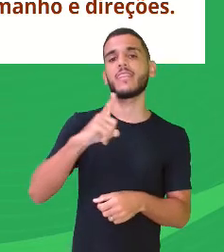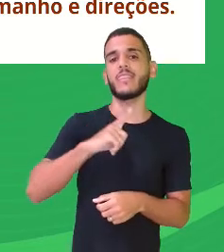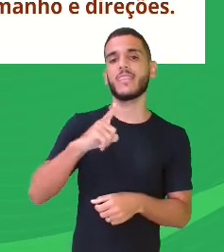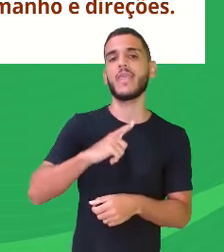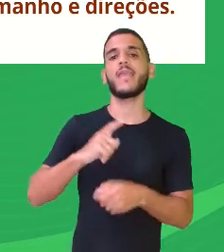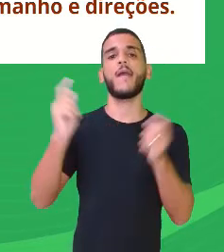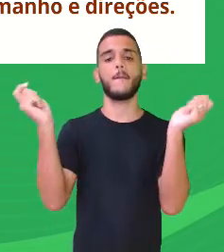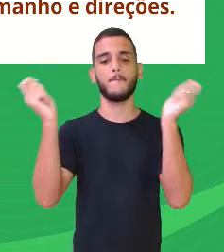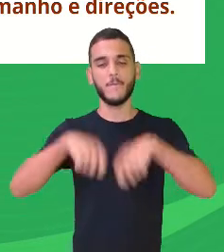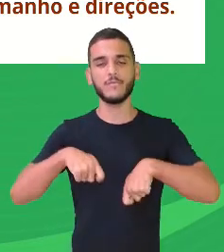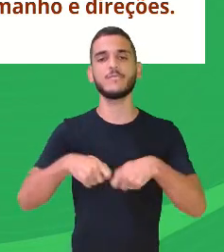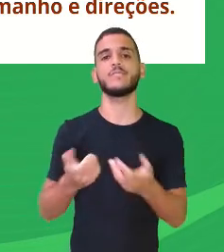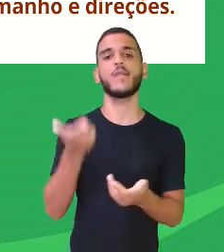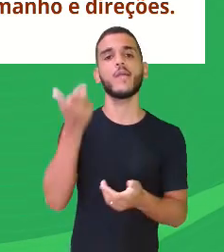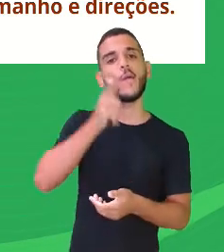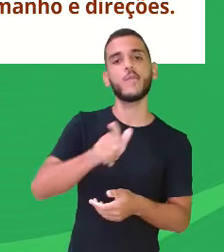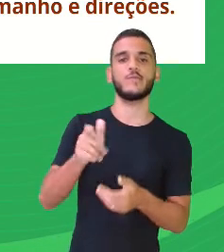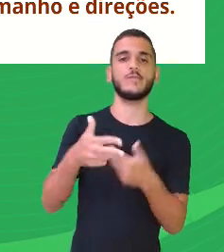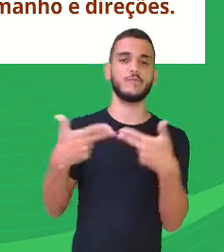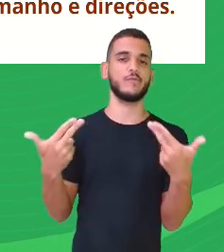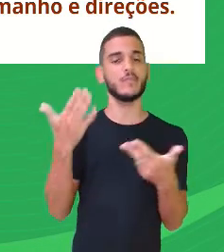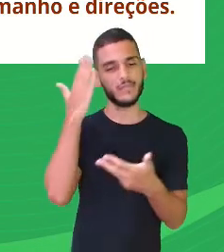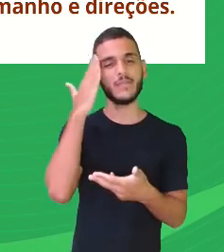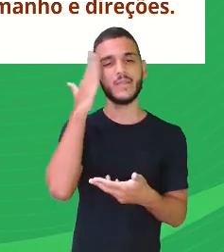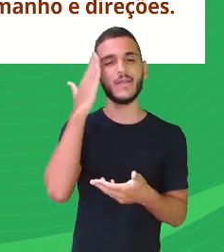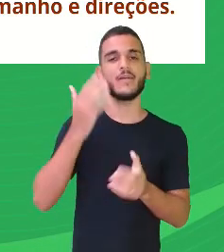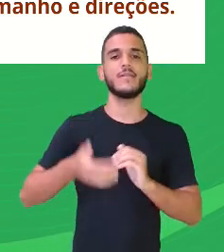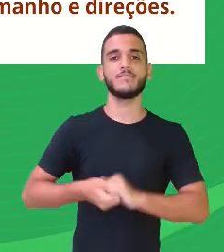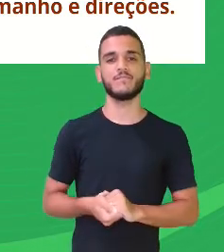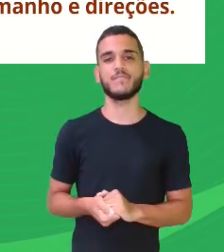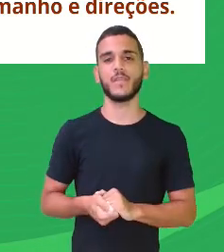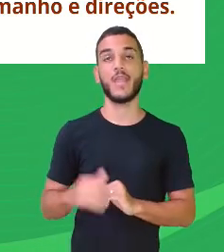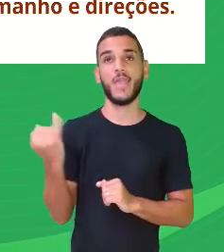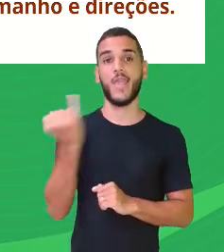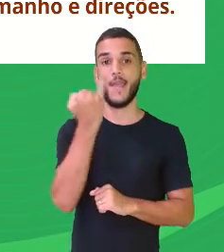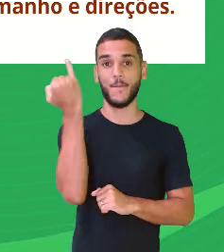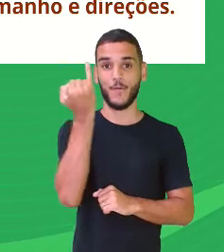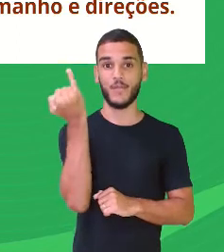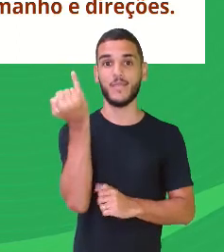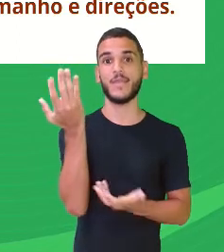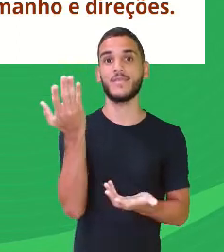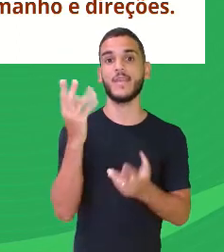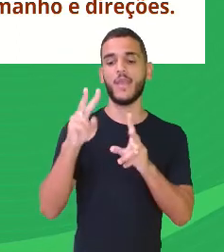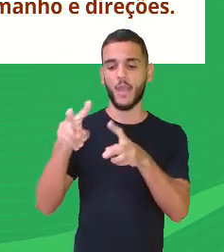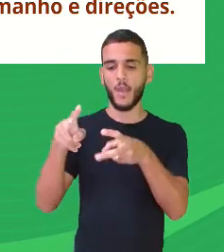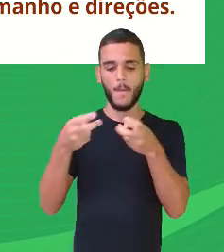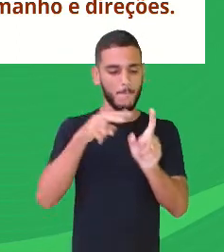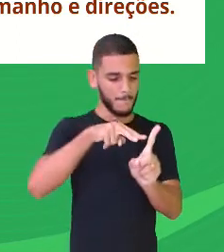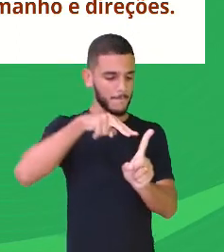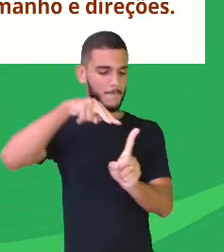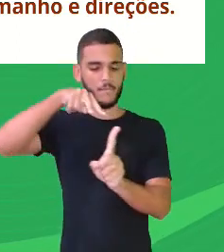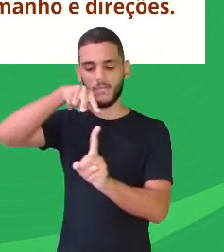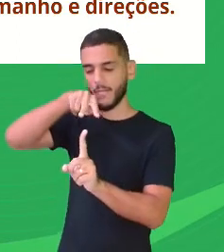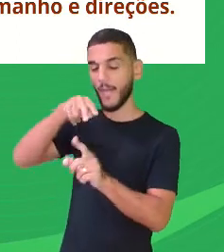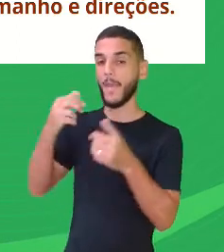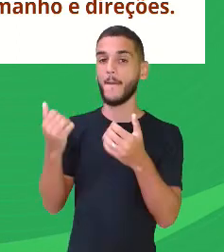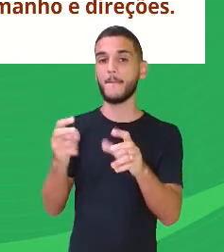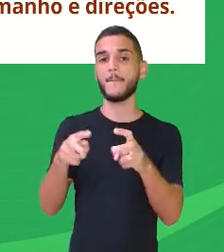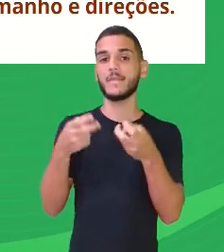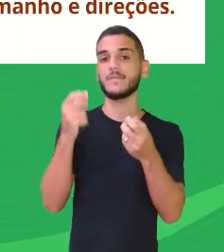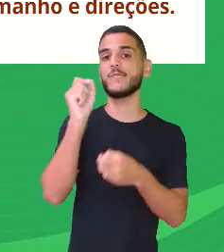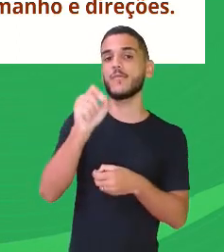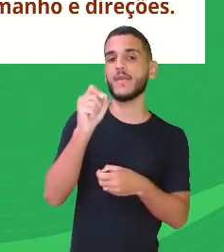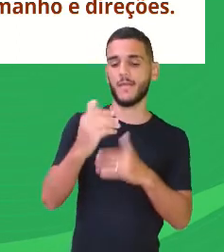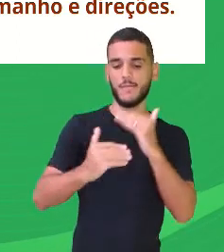também muito mais complexas. Então, é importante que dentro da percepção visual, a gente faça esse apanhado, a gente desenvolva